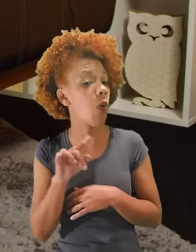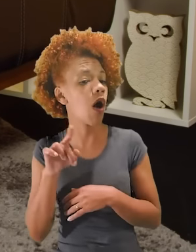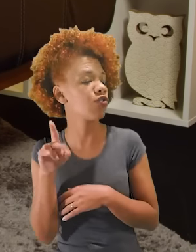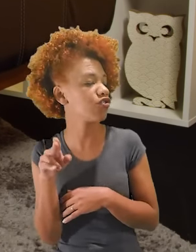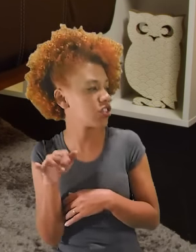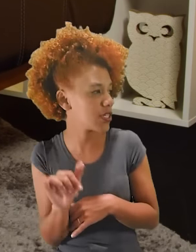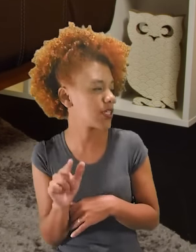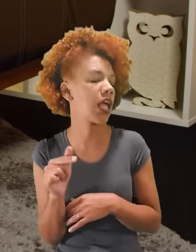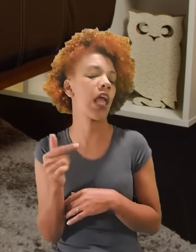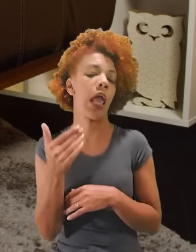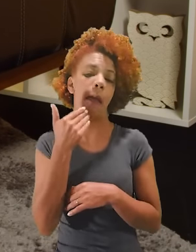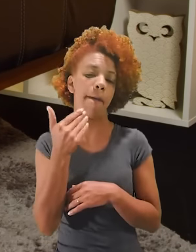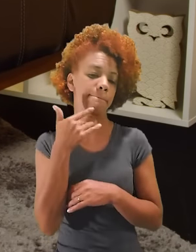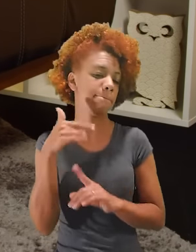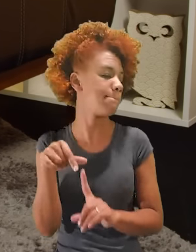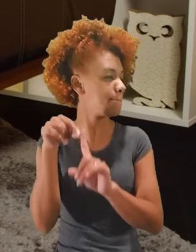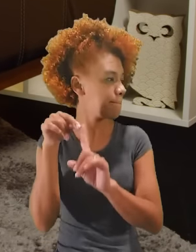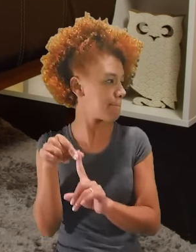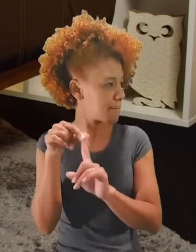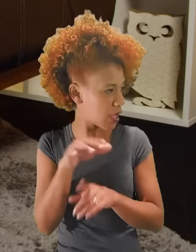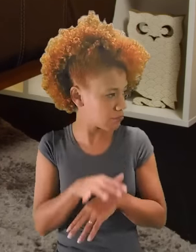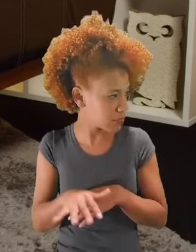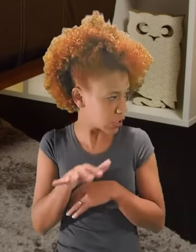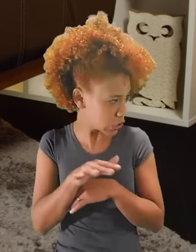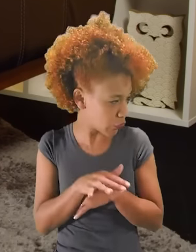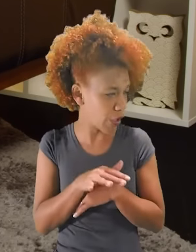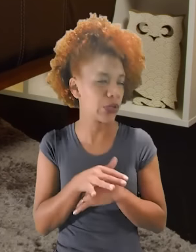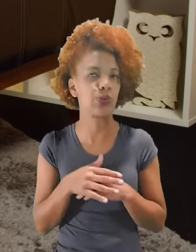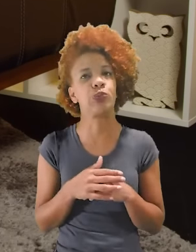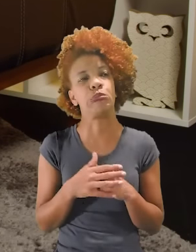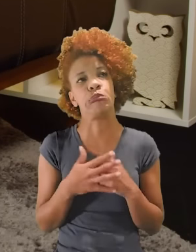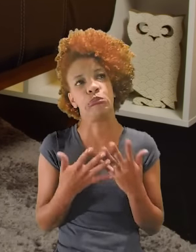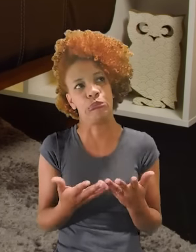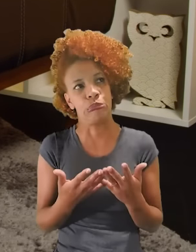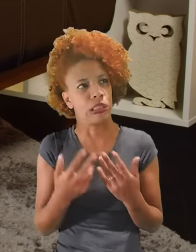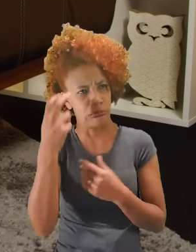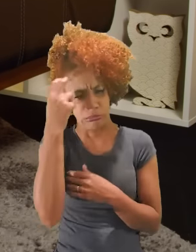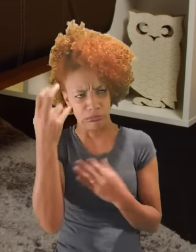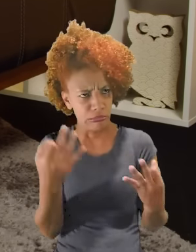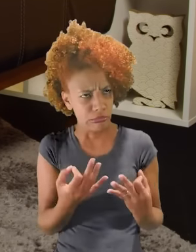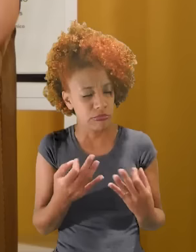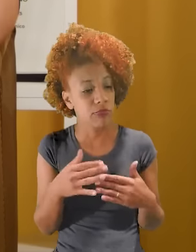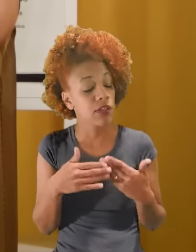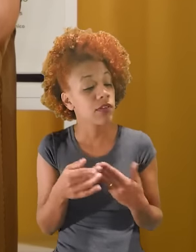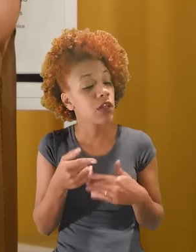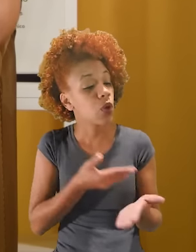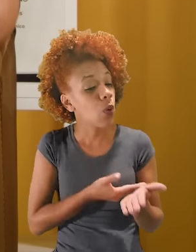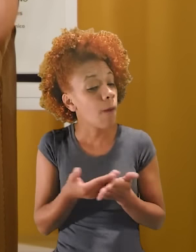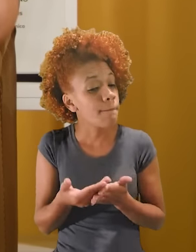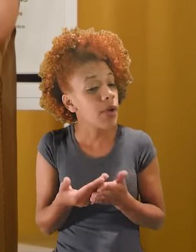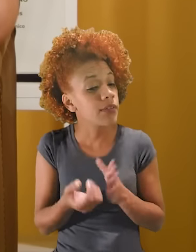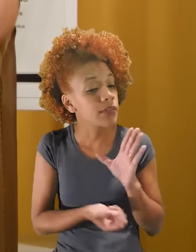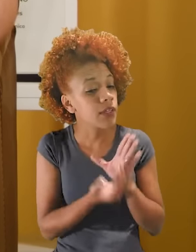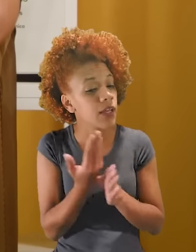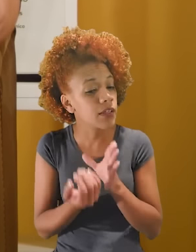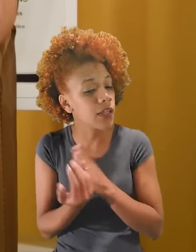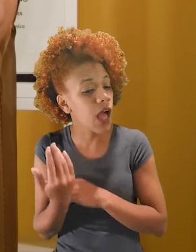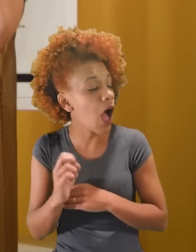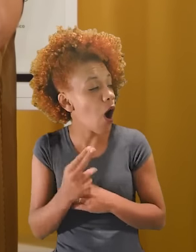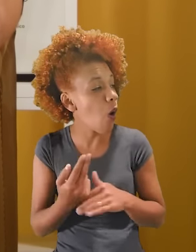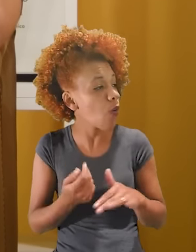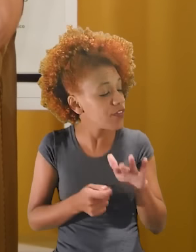a ser o cara mais requisitado desse universo. O cara manja muito. E ali ele começa a criar os personagens ou